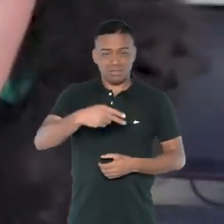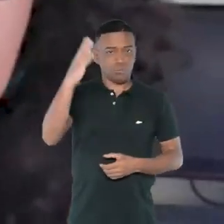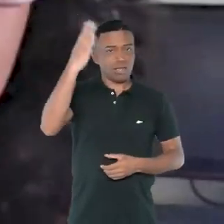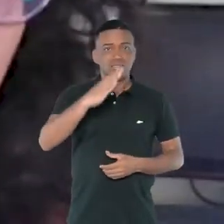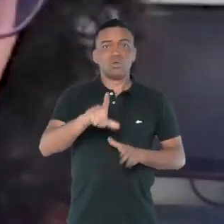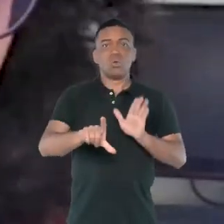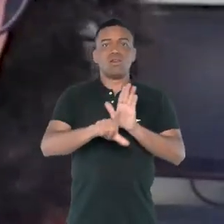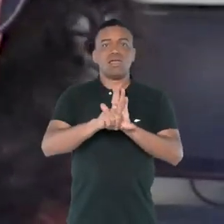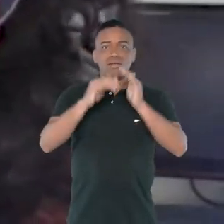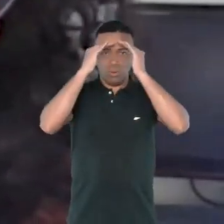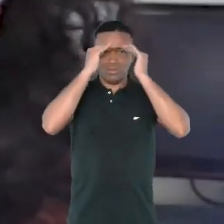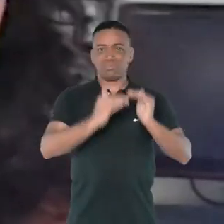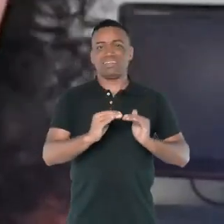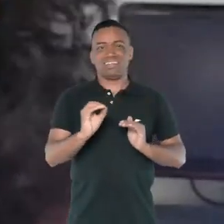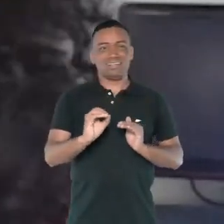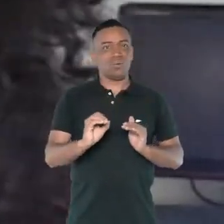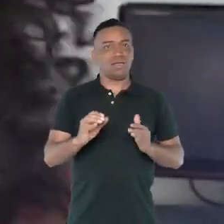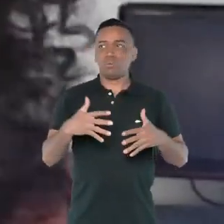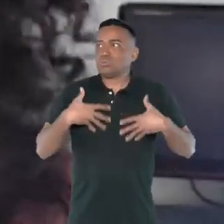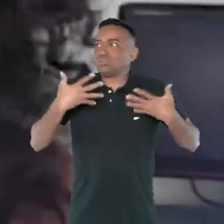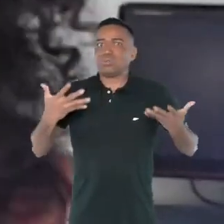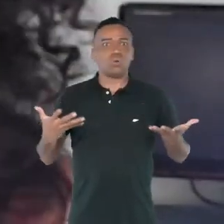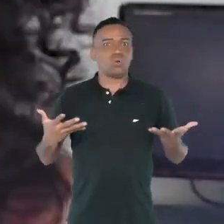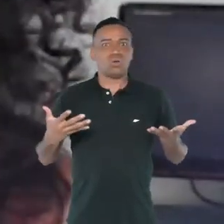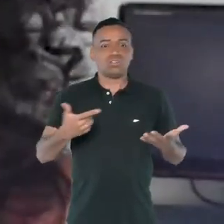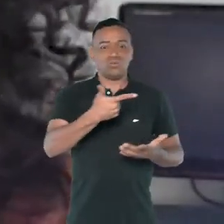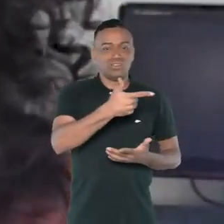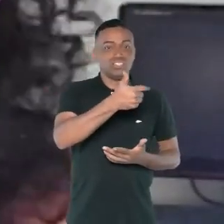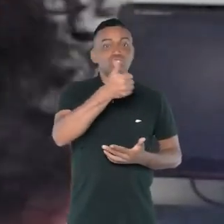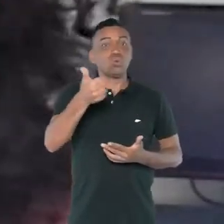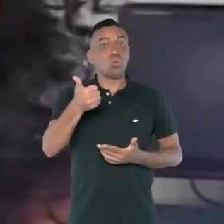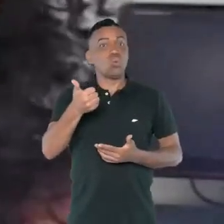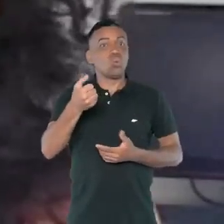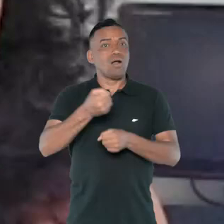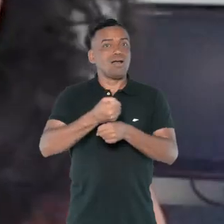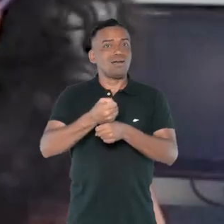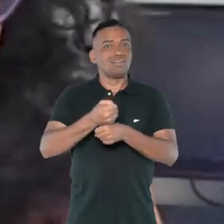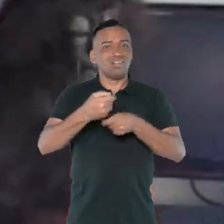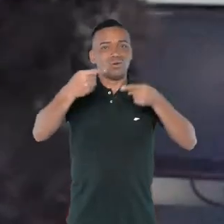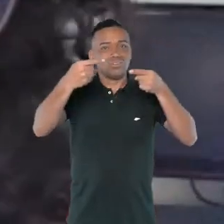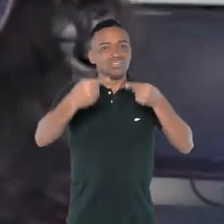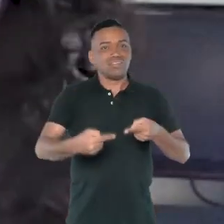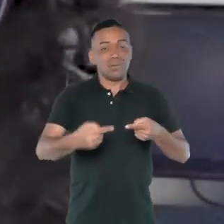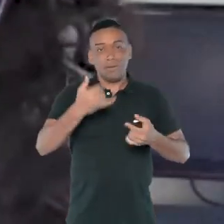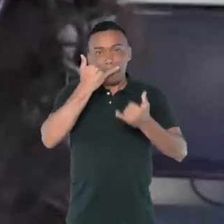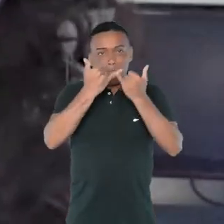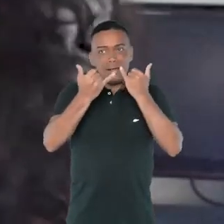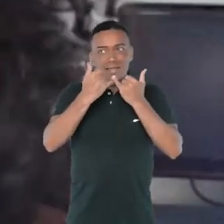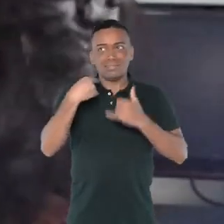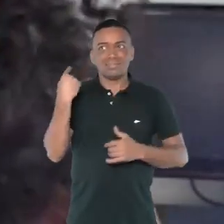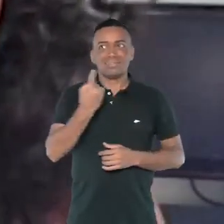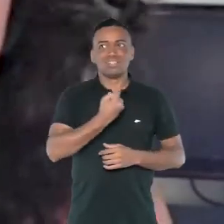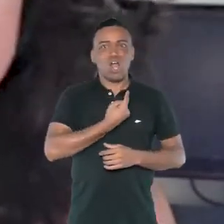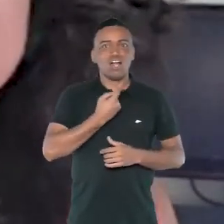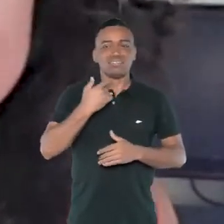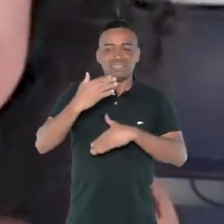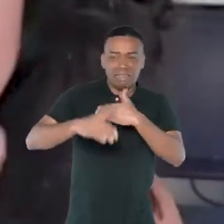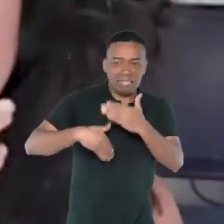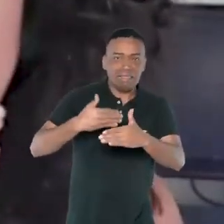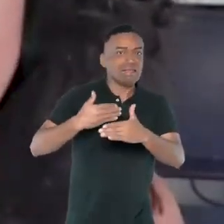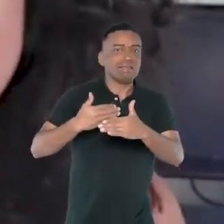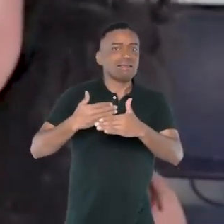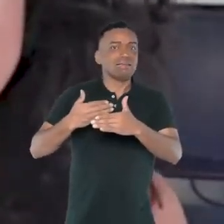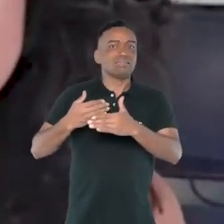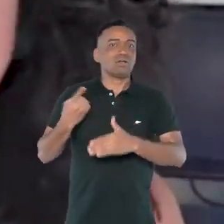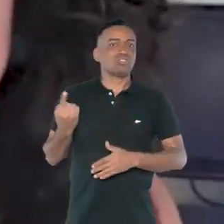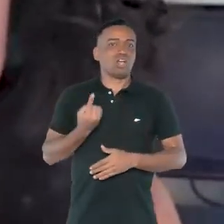71% dos municípios no Brasil não cumprem essas leis. Isso é assustador, uma lei que tem 21 anos, né? Então, esse é um